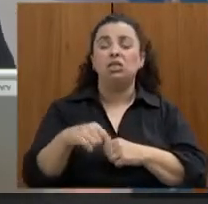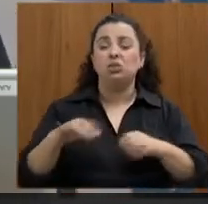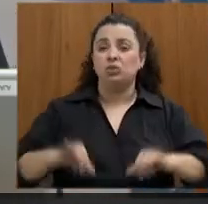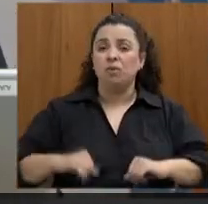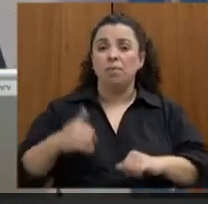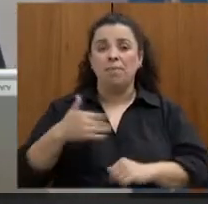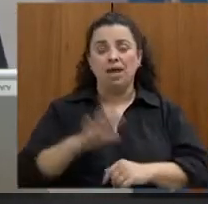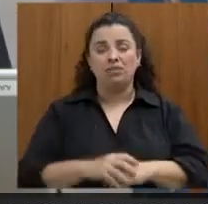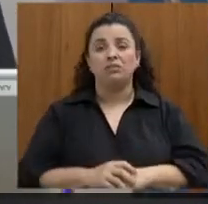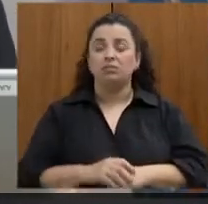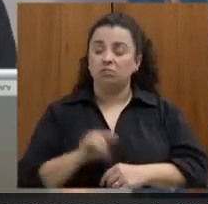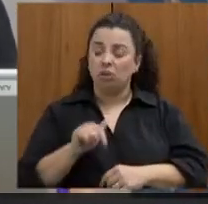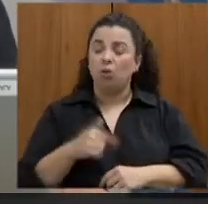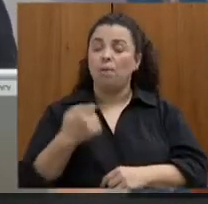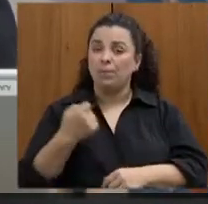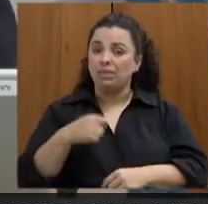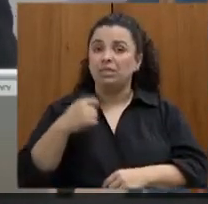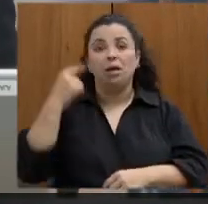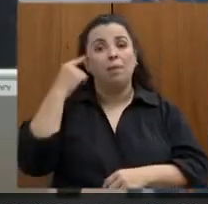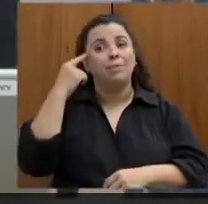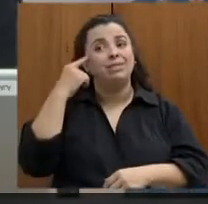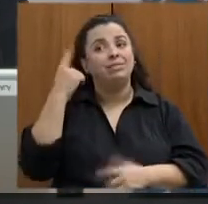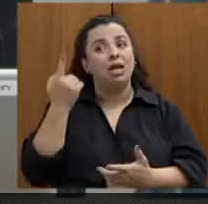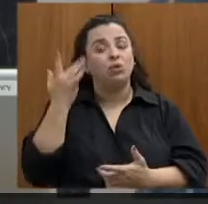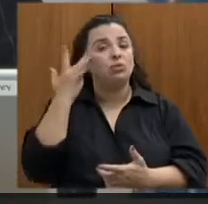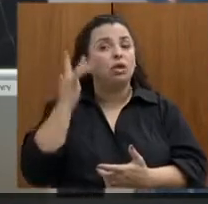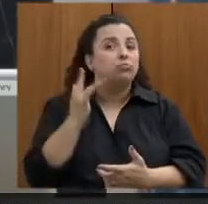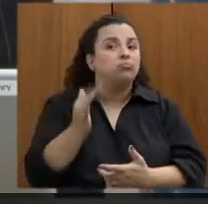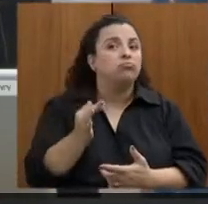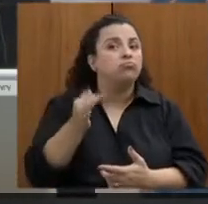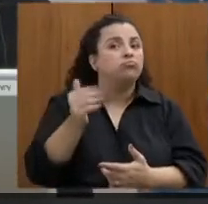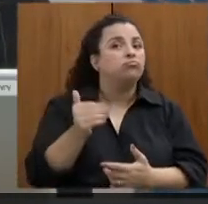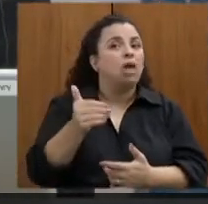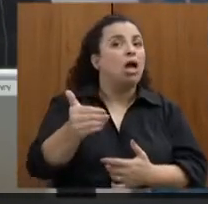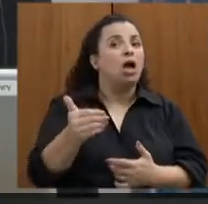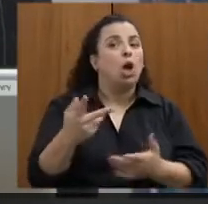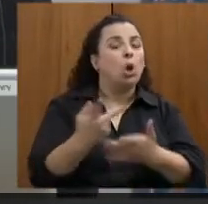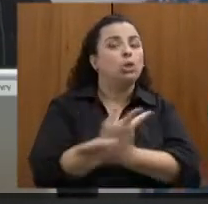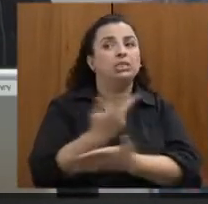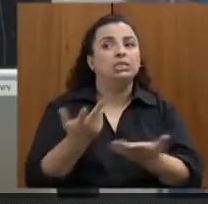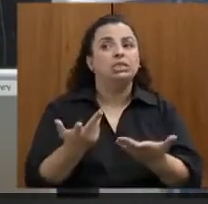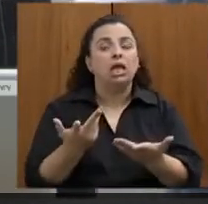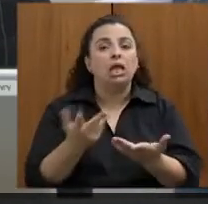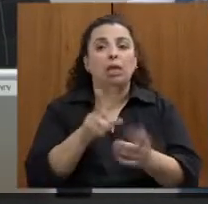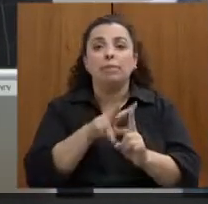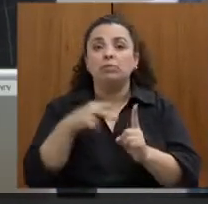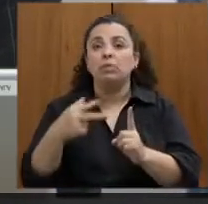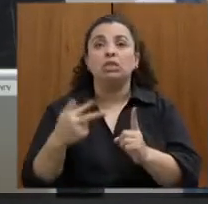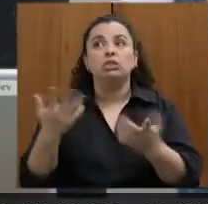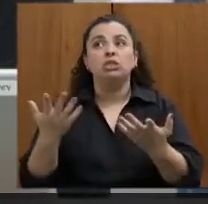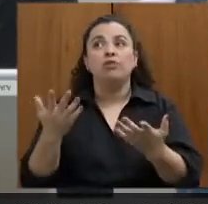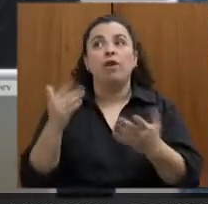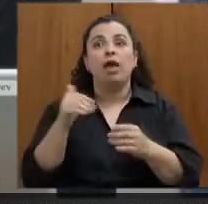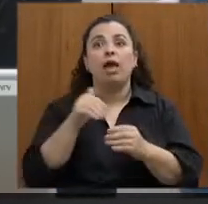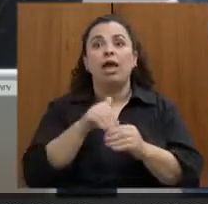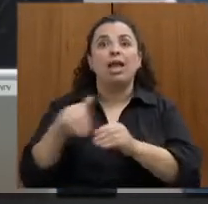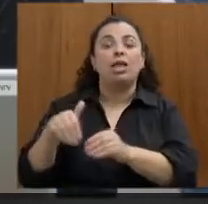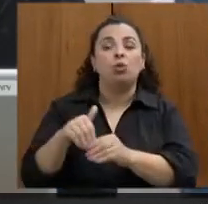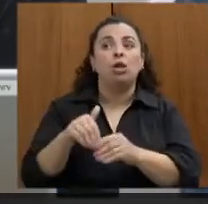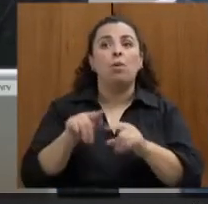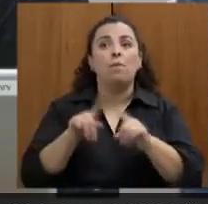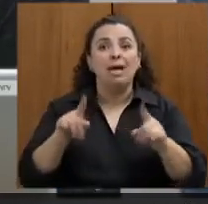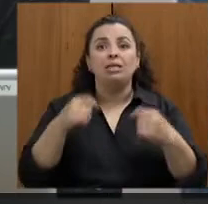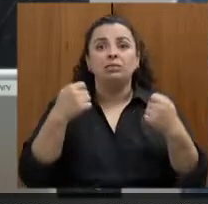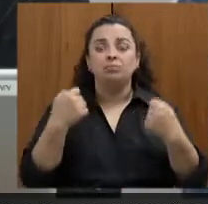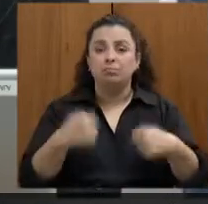pense, independente do que vem pela frente aí, na perspectiva eleitoral, que já se pense um plano, né, dado